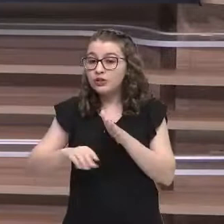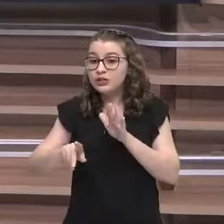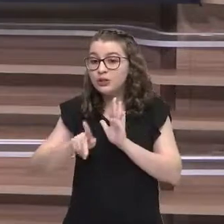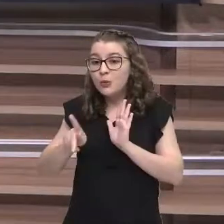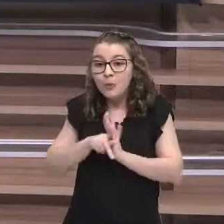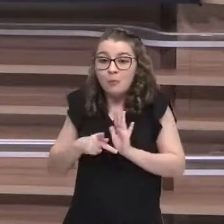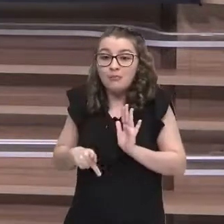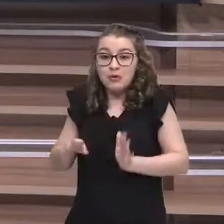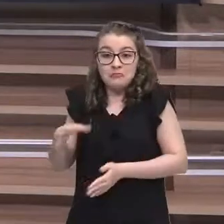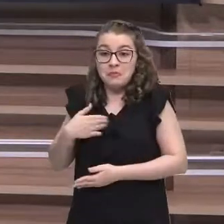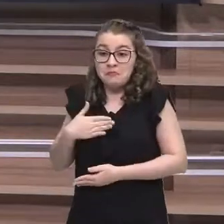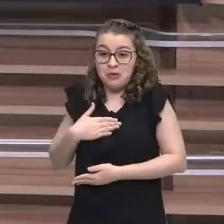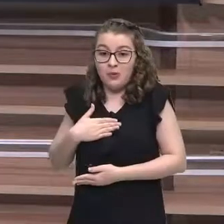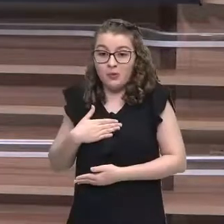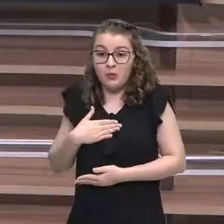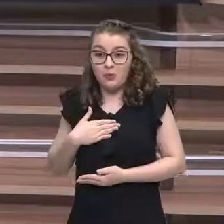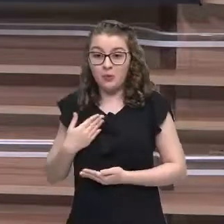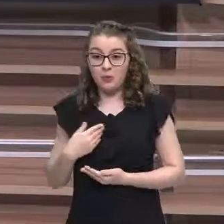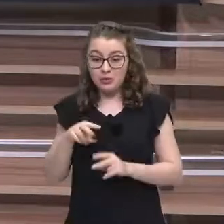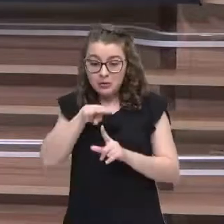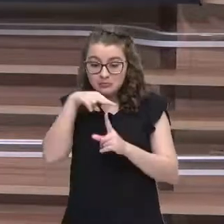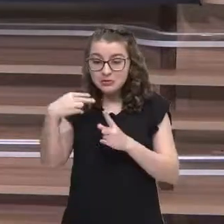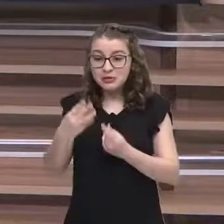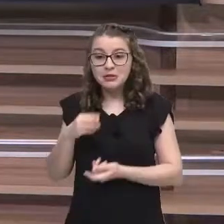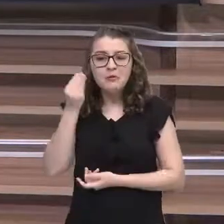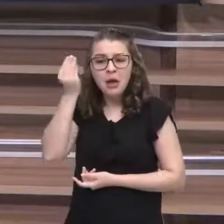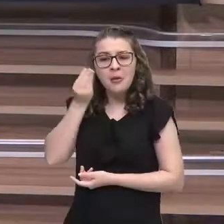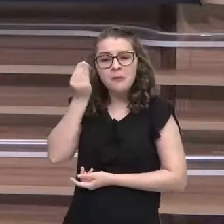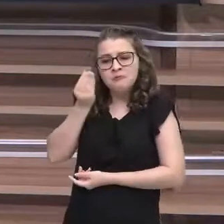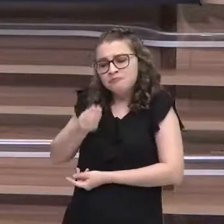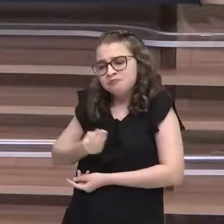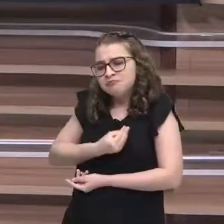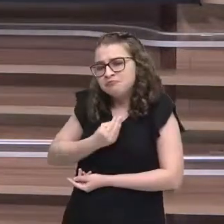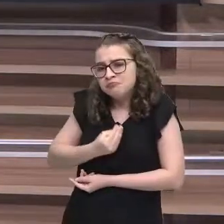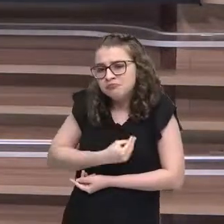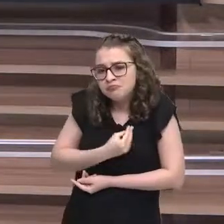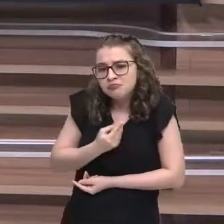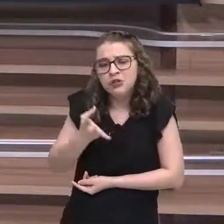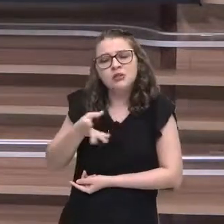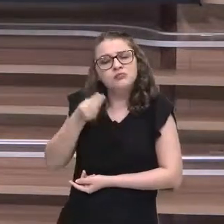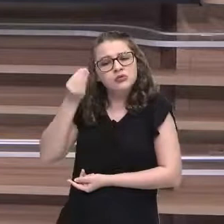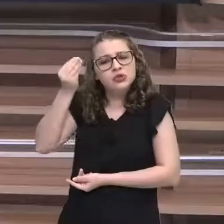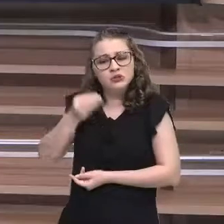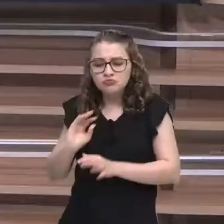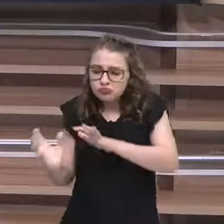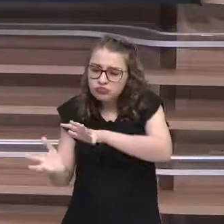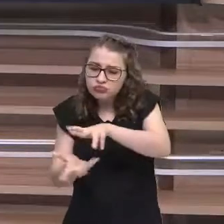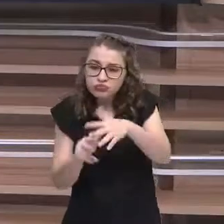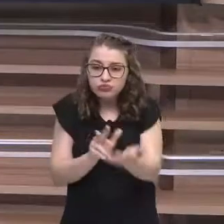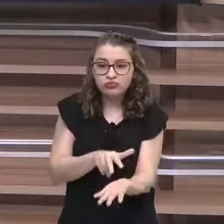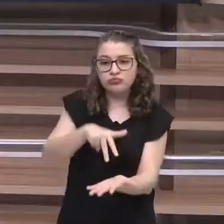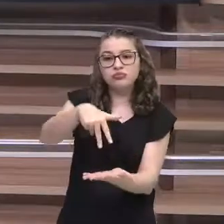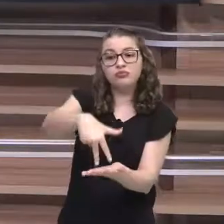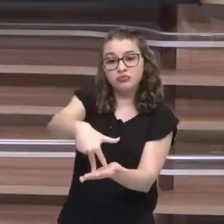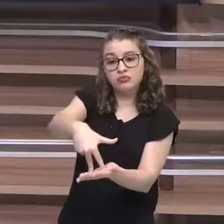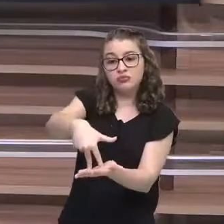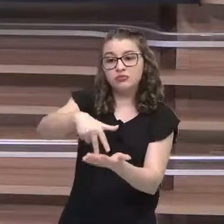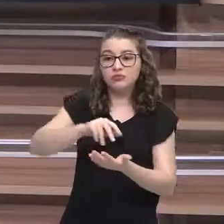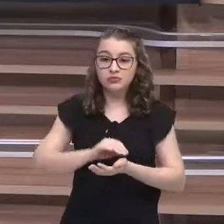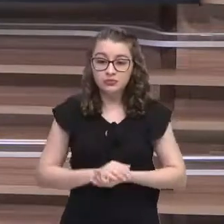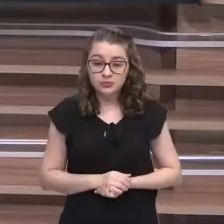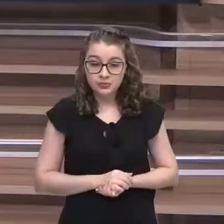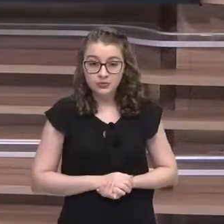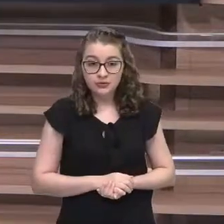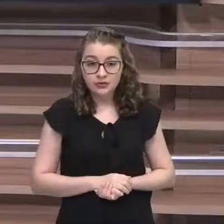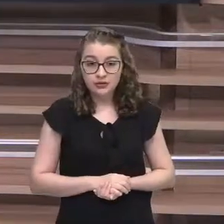a partir da sua subjetividade, da sua experiência de vida, da sua experiência no mundo, com o mundo.